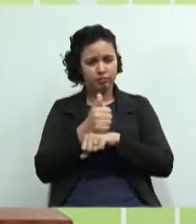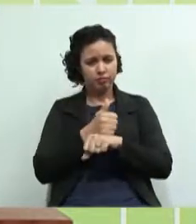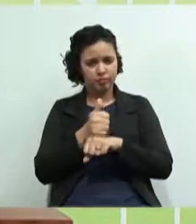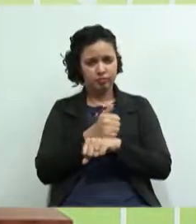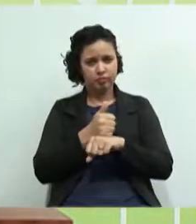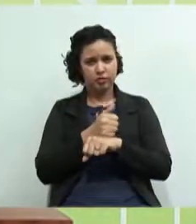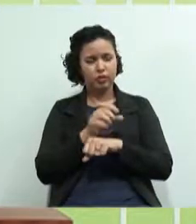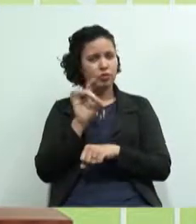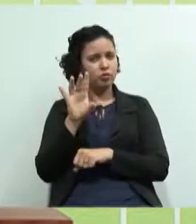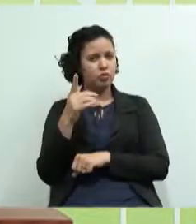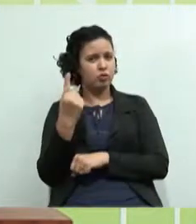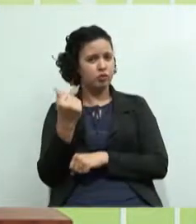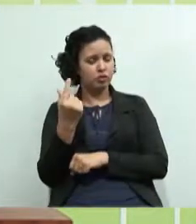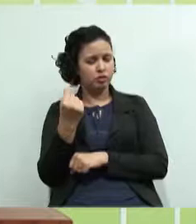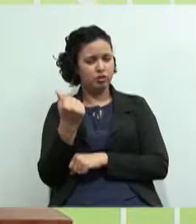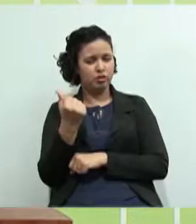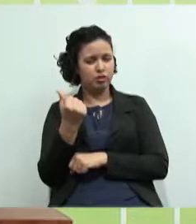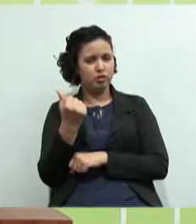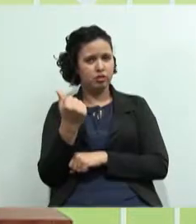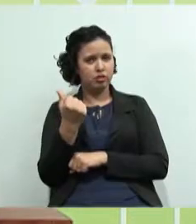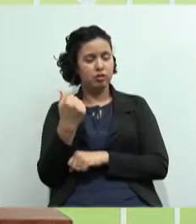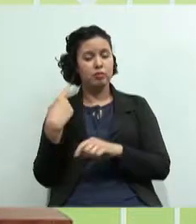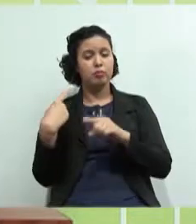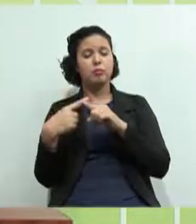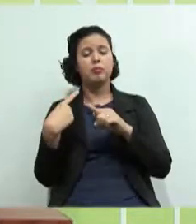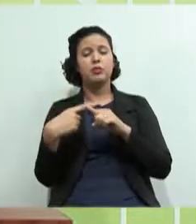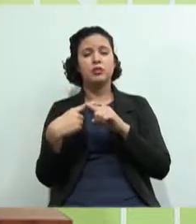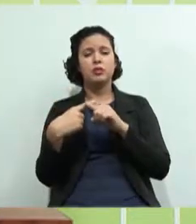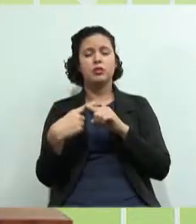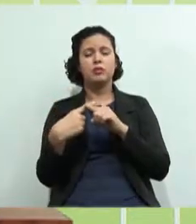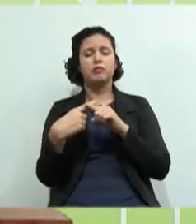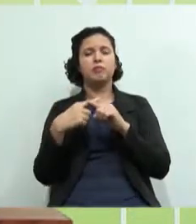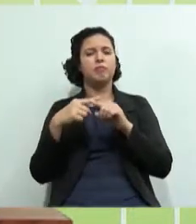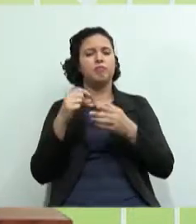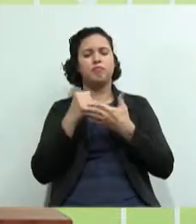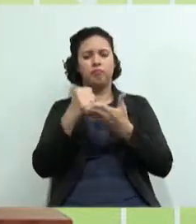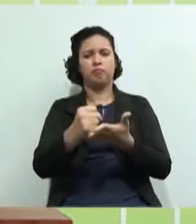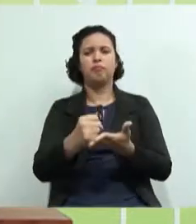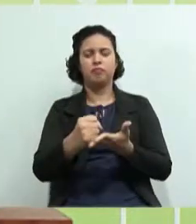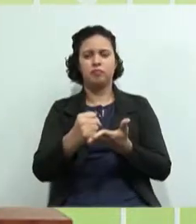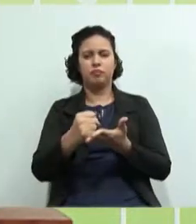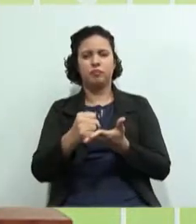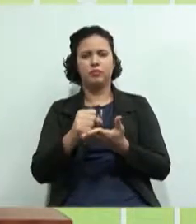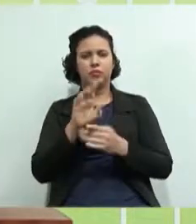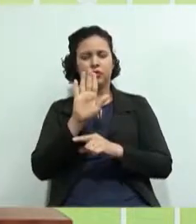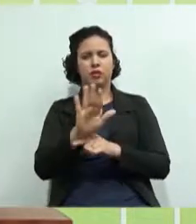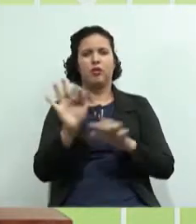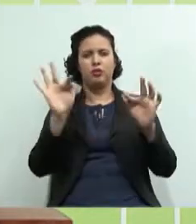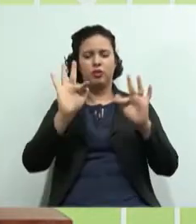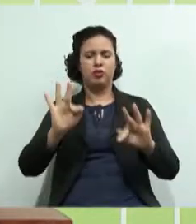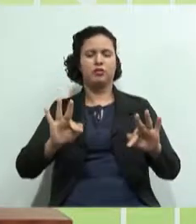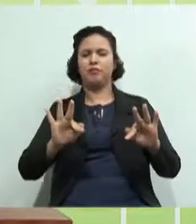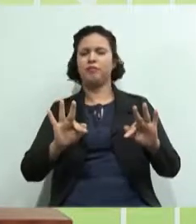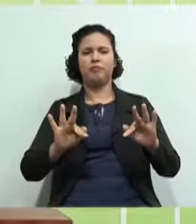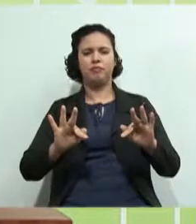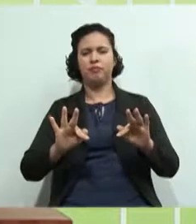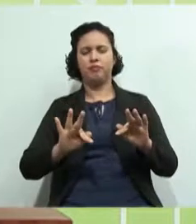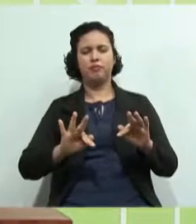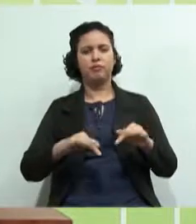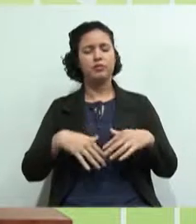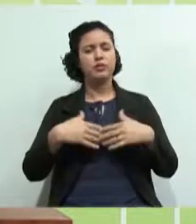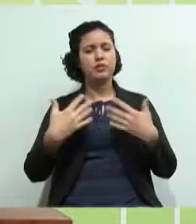Só por quanto que você vai receber. Porque isso com certeza não vai te trazer benefícios. Tá? Não adianta de nada